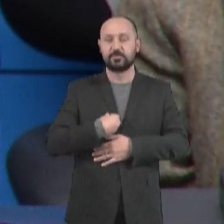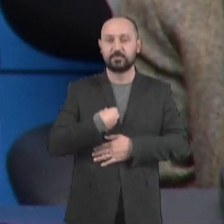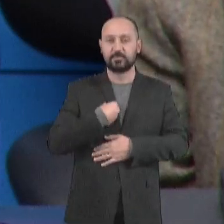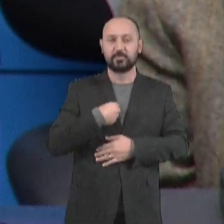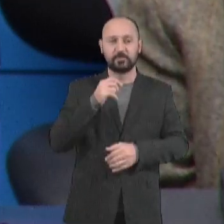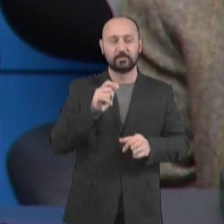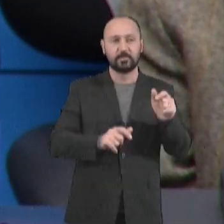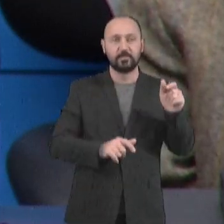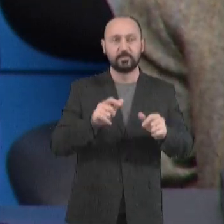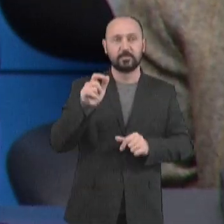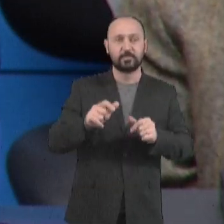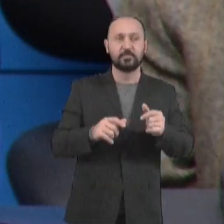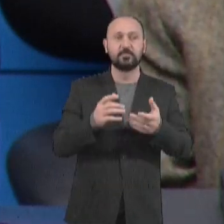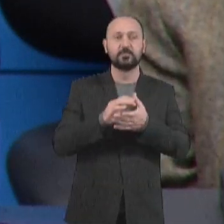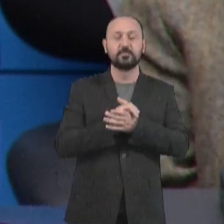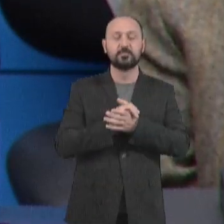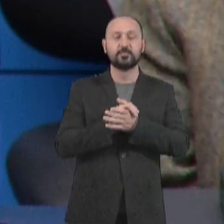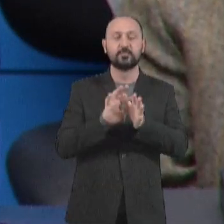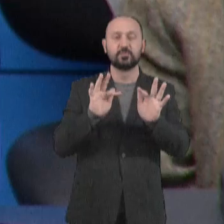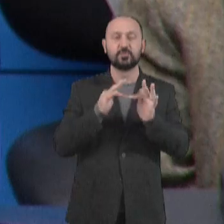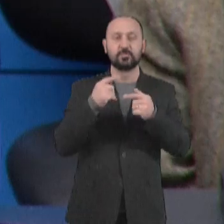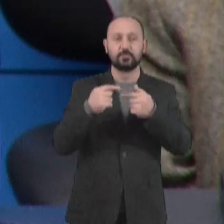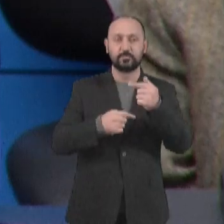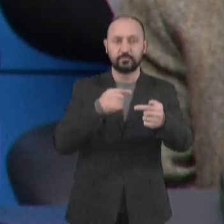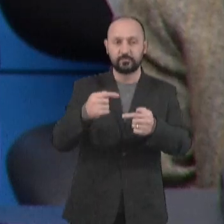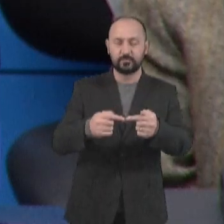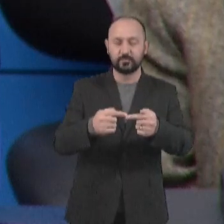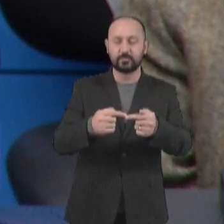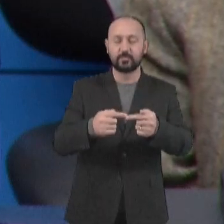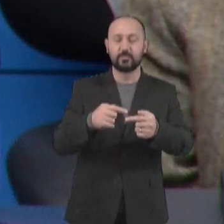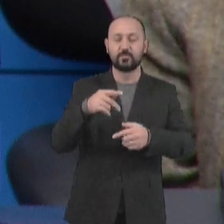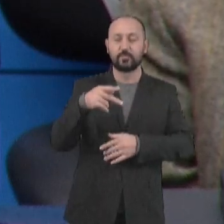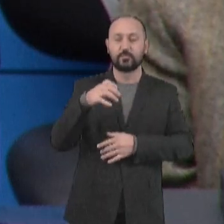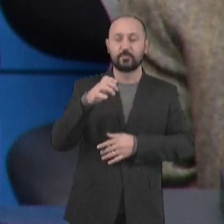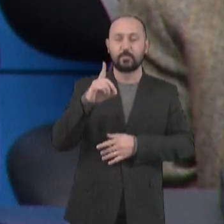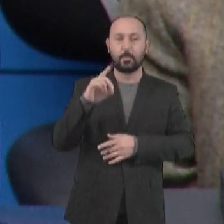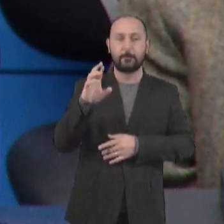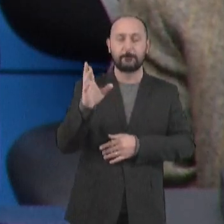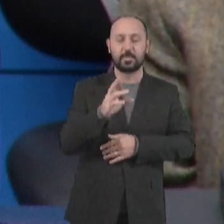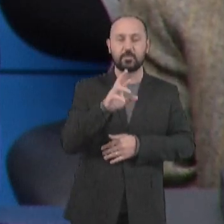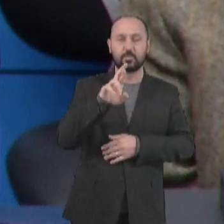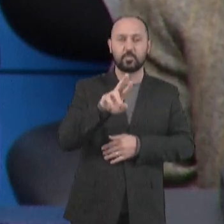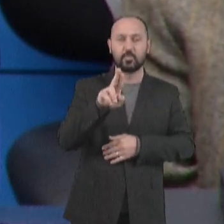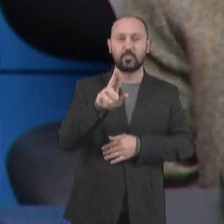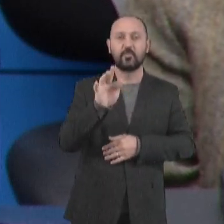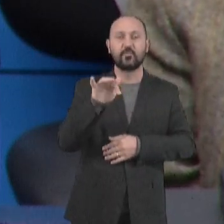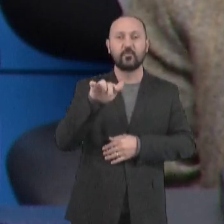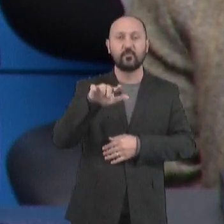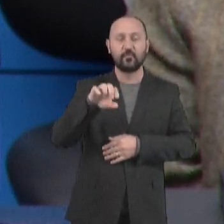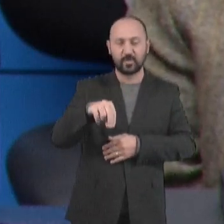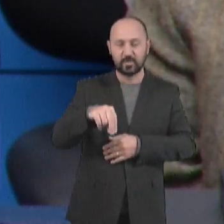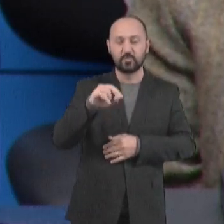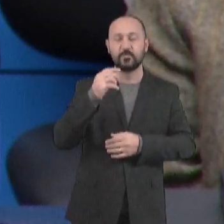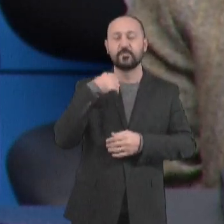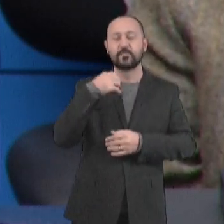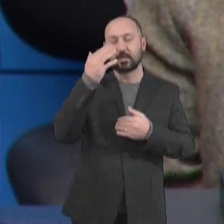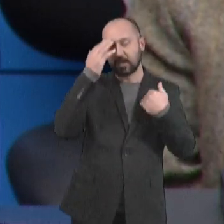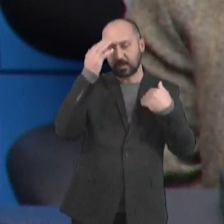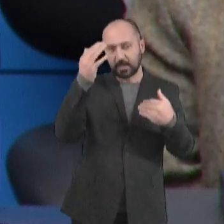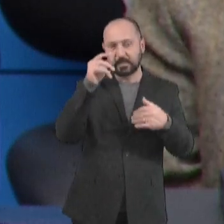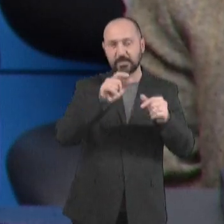das autoridades, dos descendentes do coronel Pedro José Rufino, agradece a todos